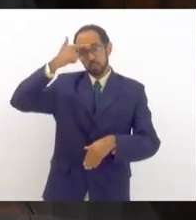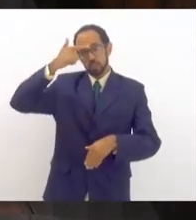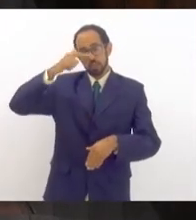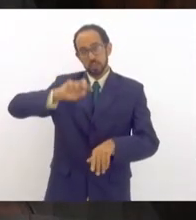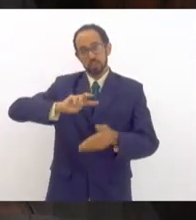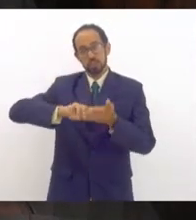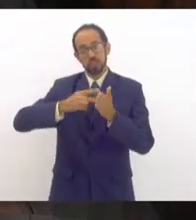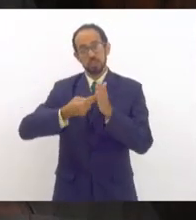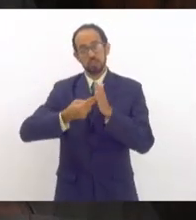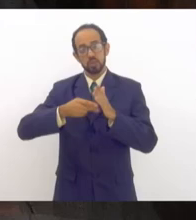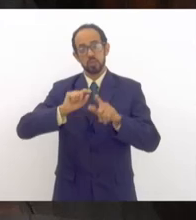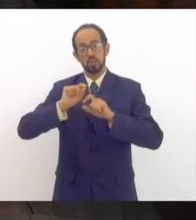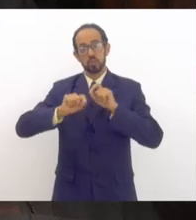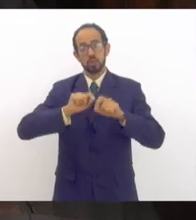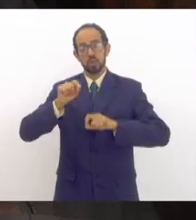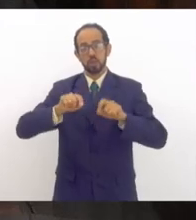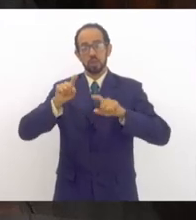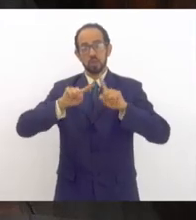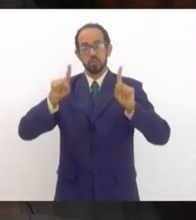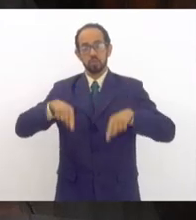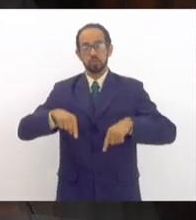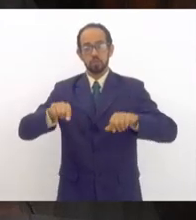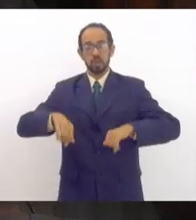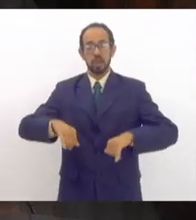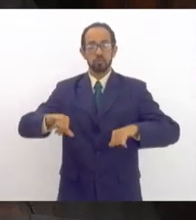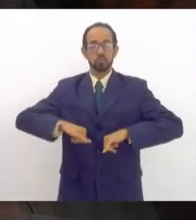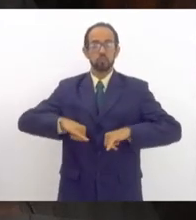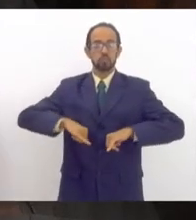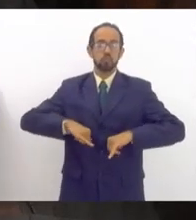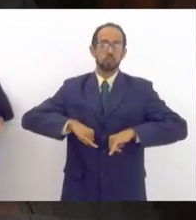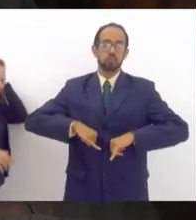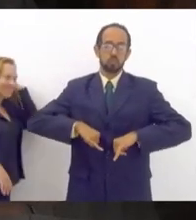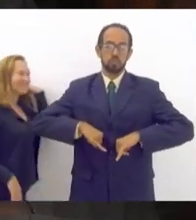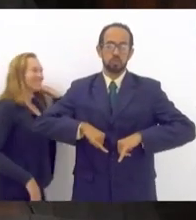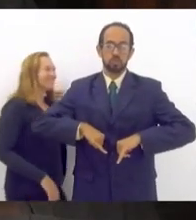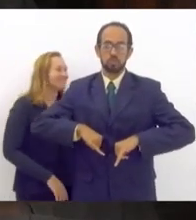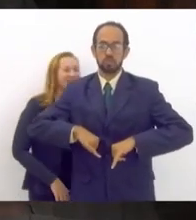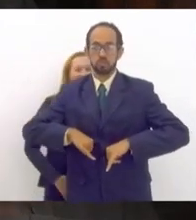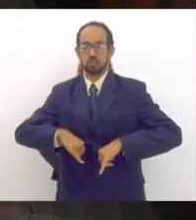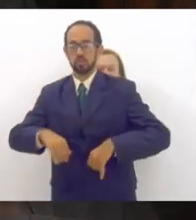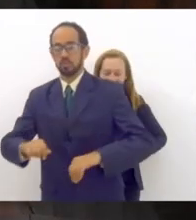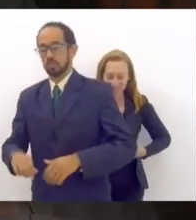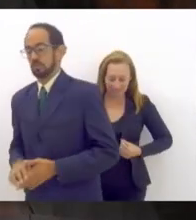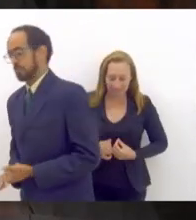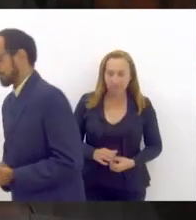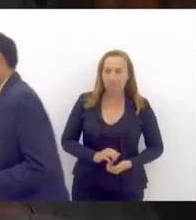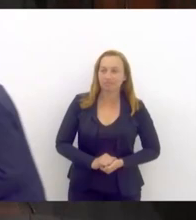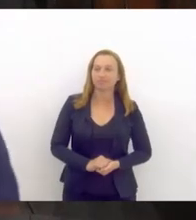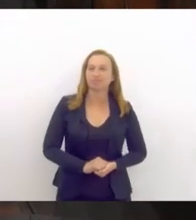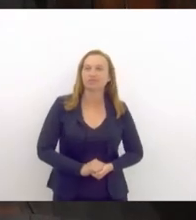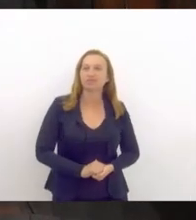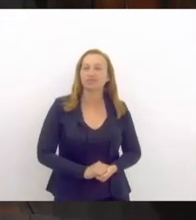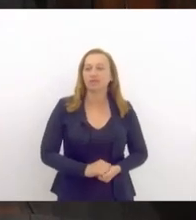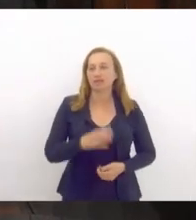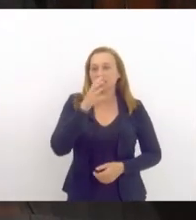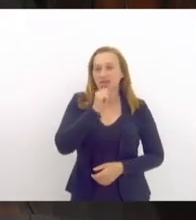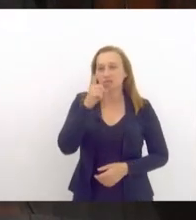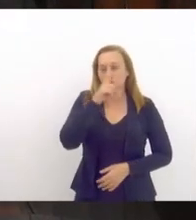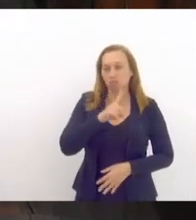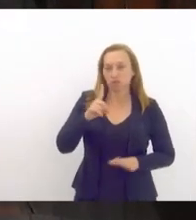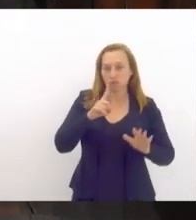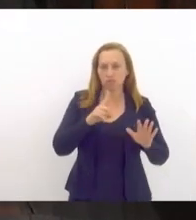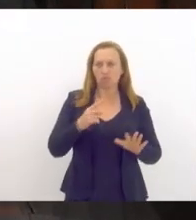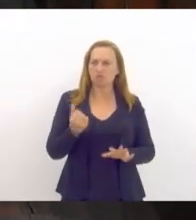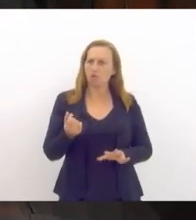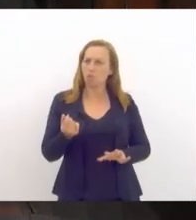fica sujeito né a concessionária e aumentar o valor do pedágio nos finais de semana sendo que o valor do